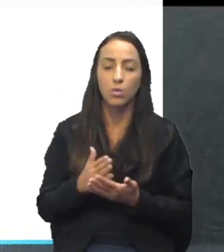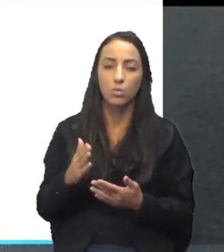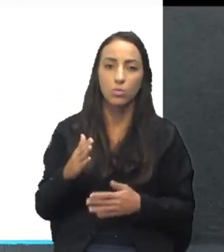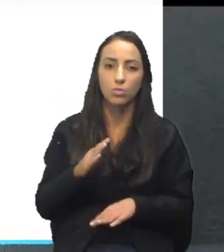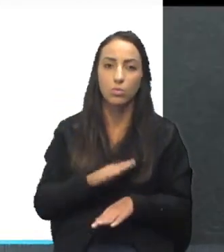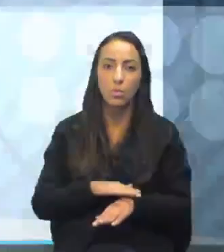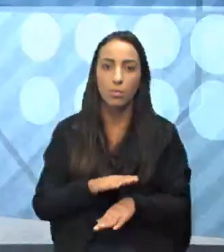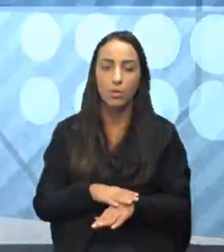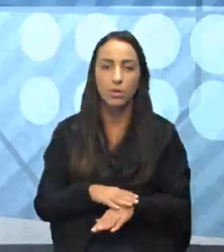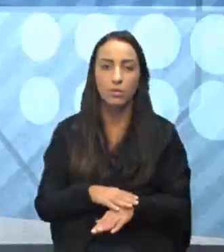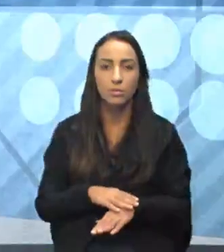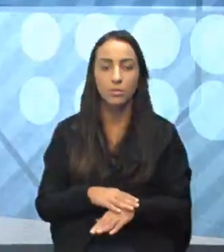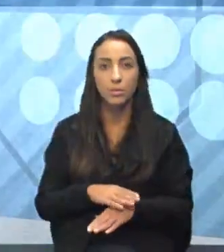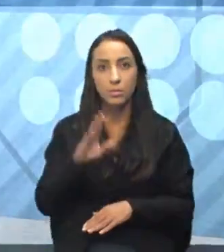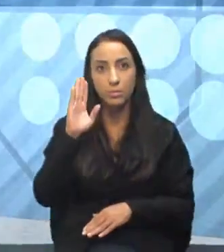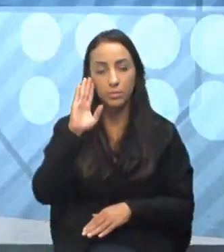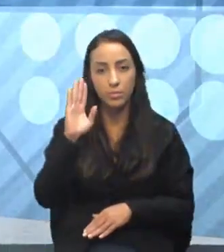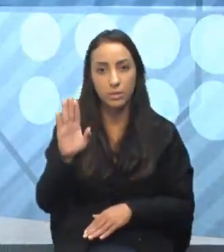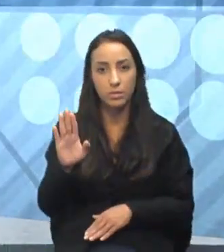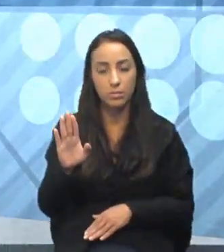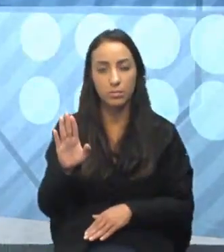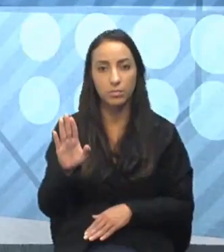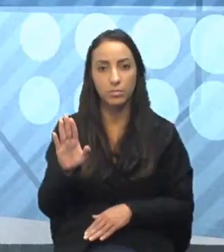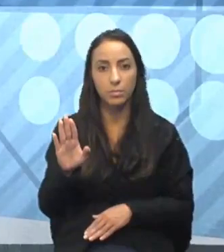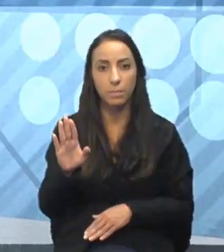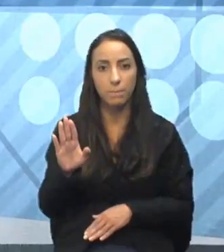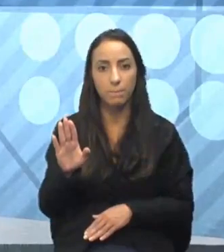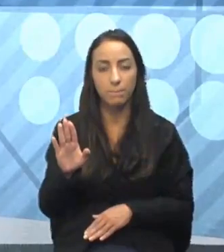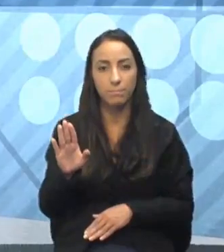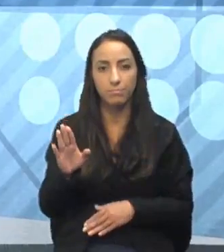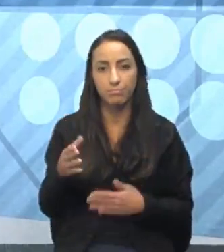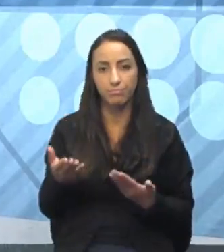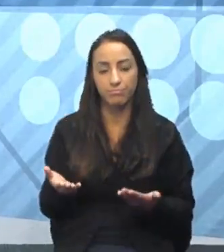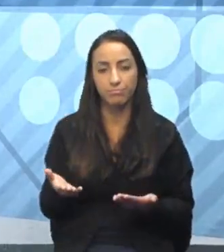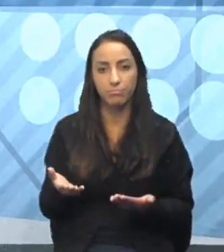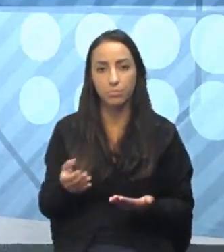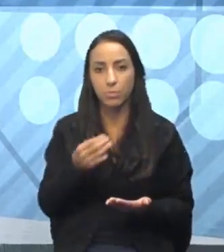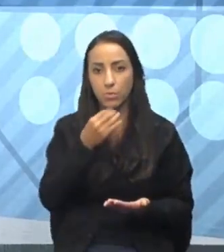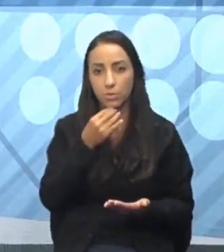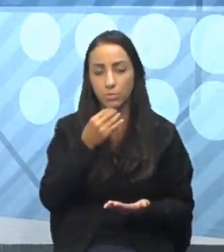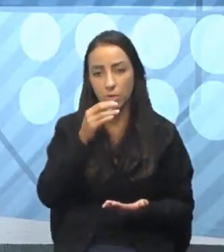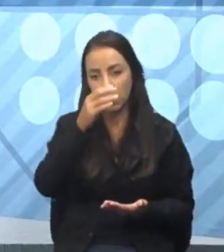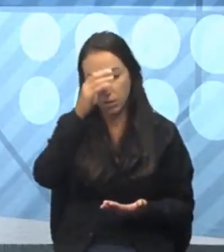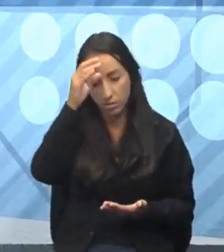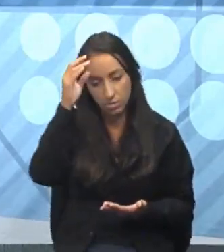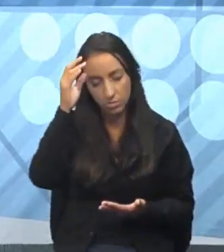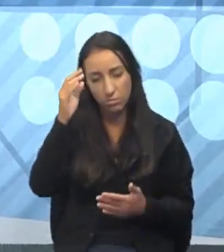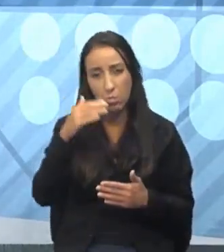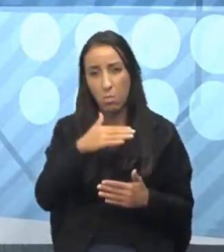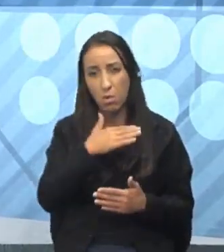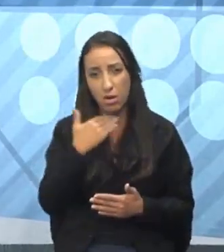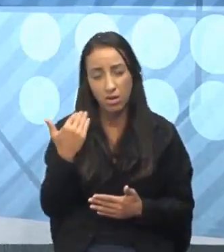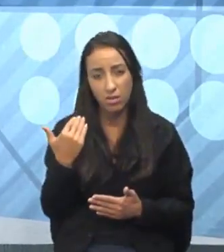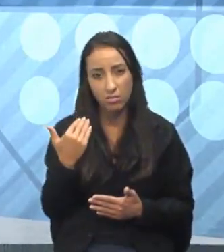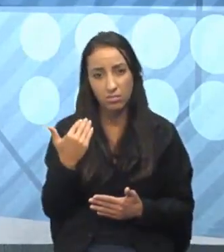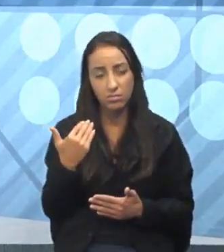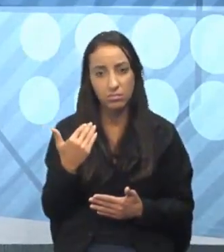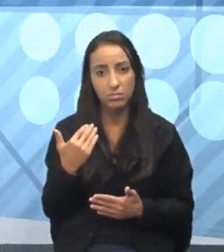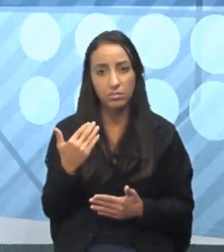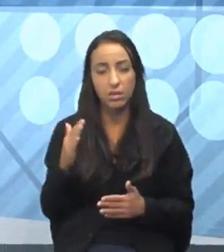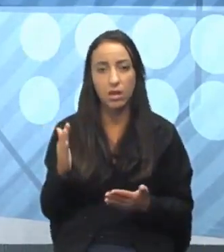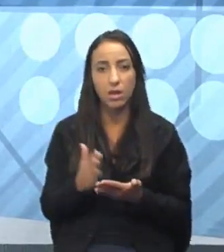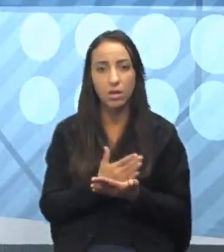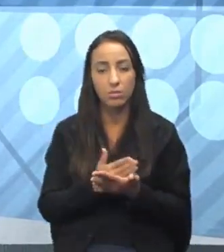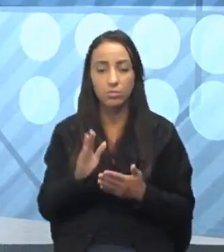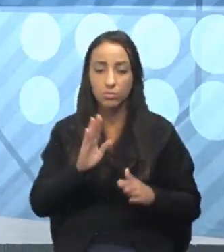momentos, principalmente em questões que o paciente evolui ao óbito, alguns cuidados